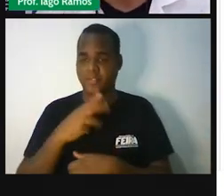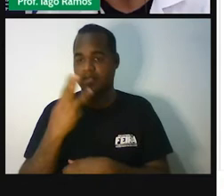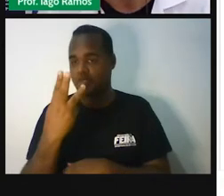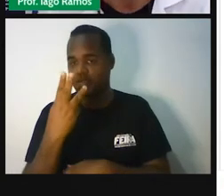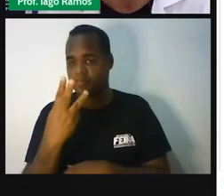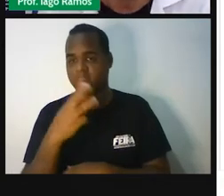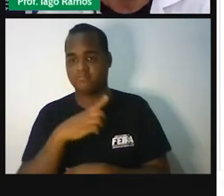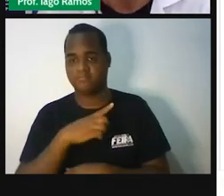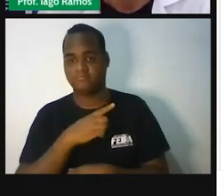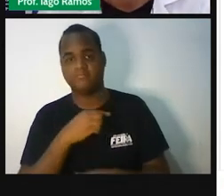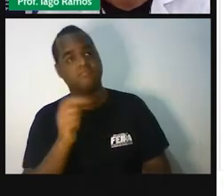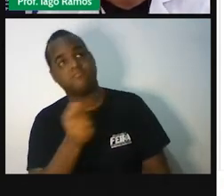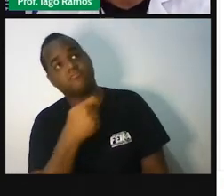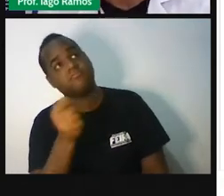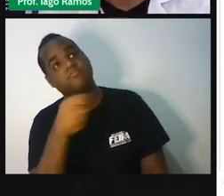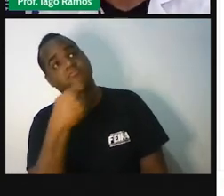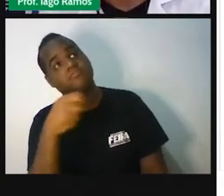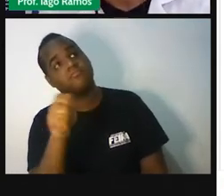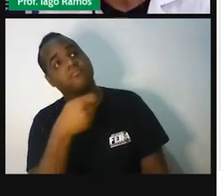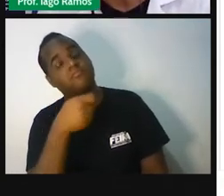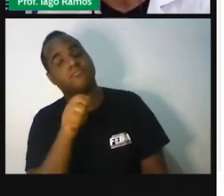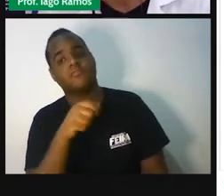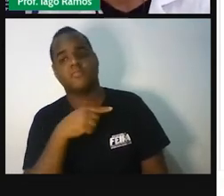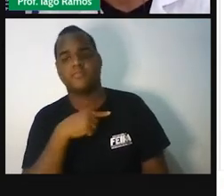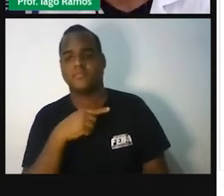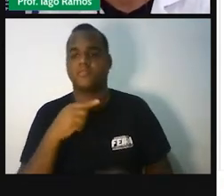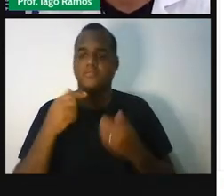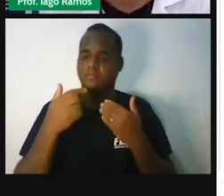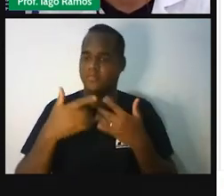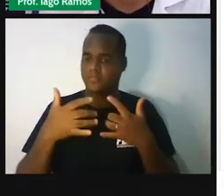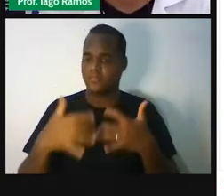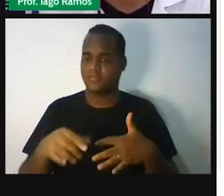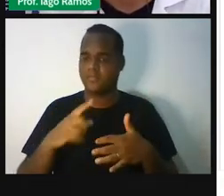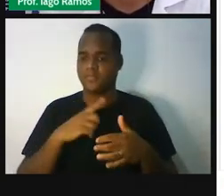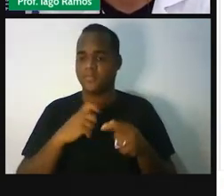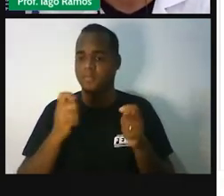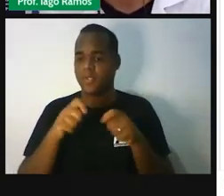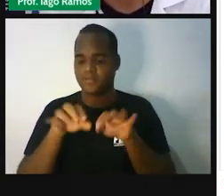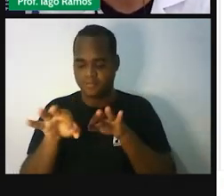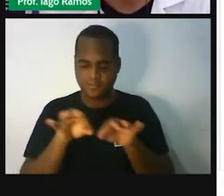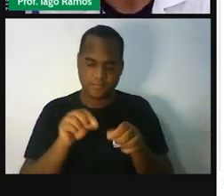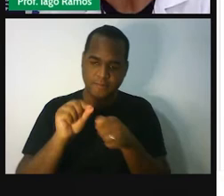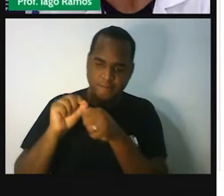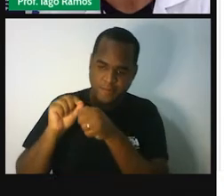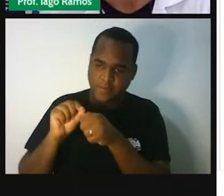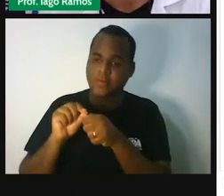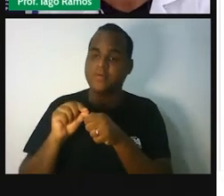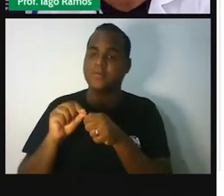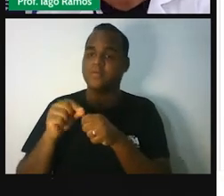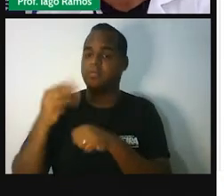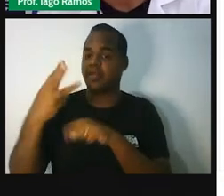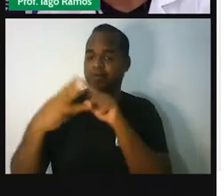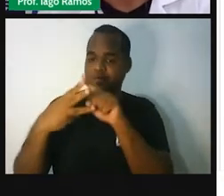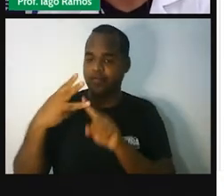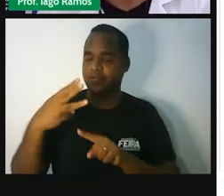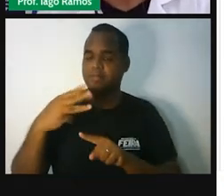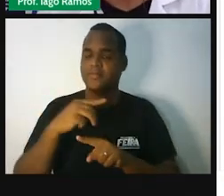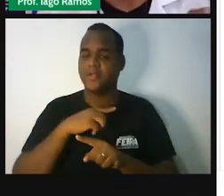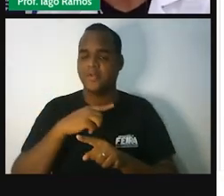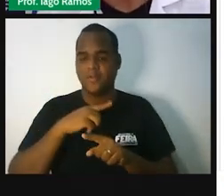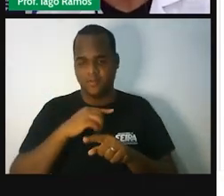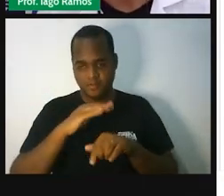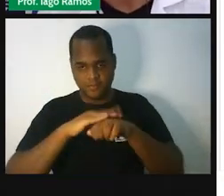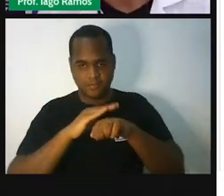como tá ali, tá? Vamos supor que você vai fazer, confeccionar três pipas e você